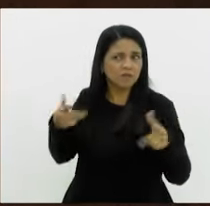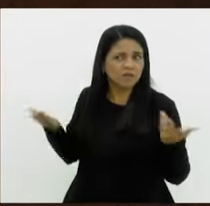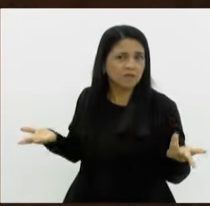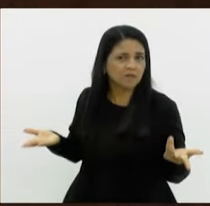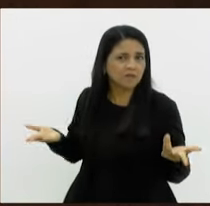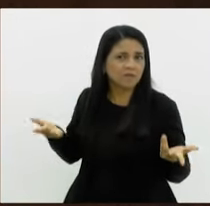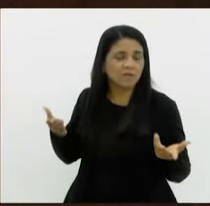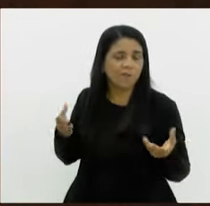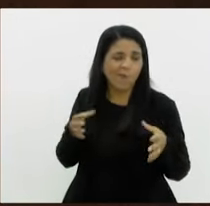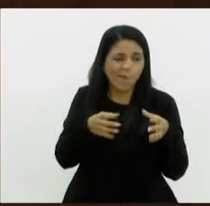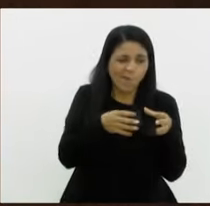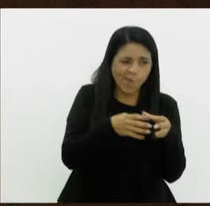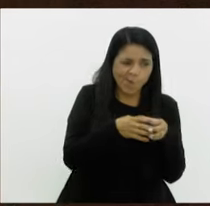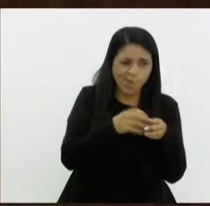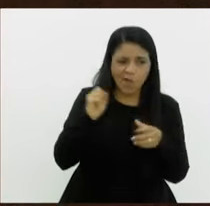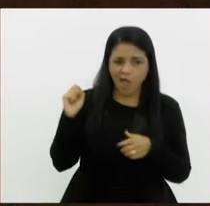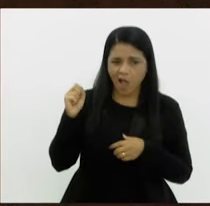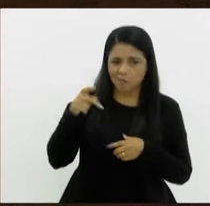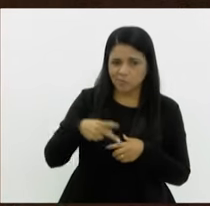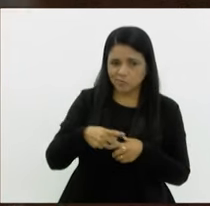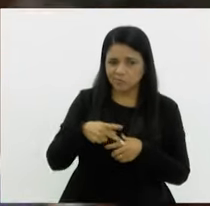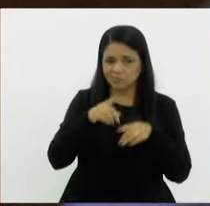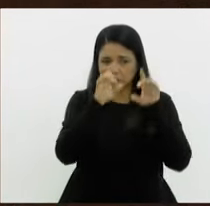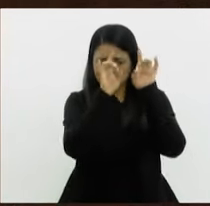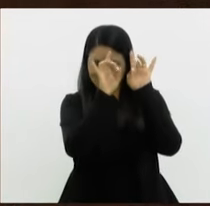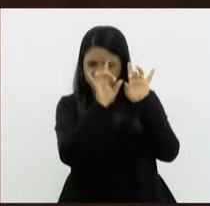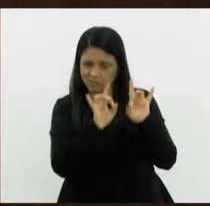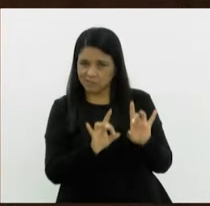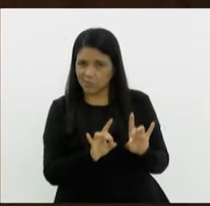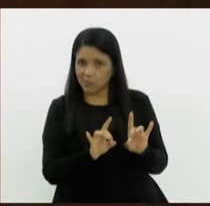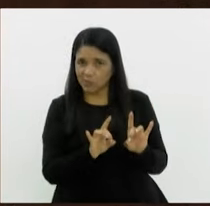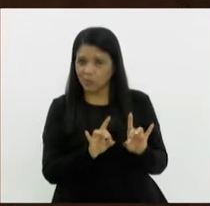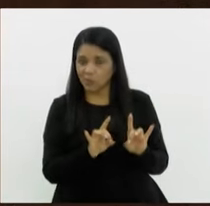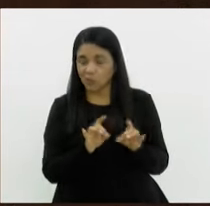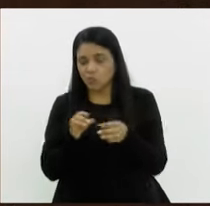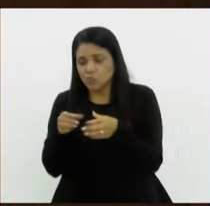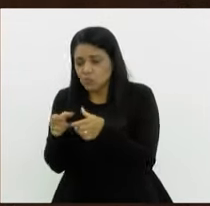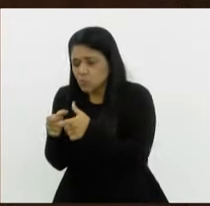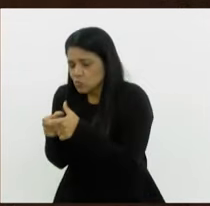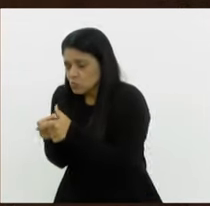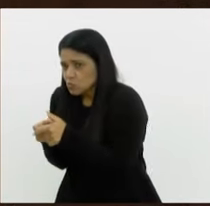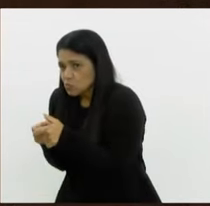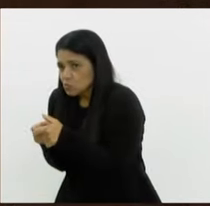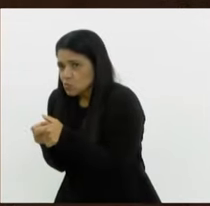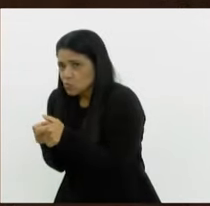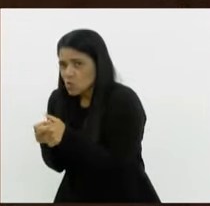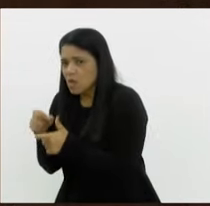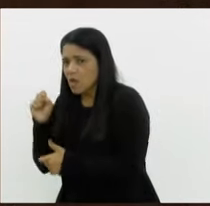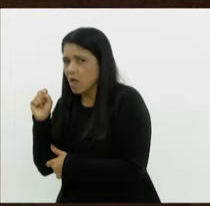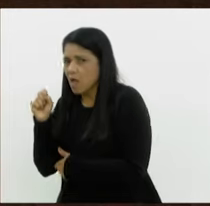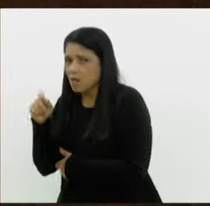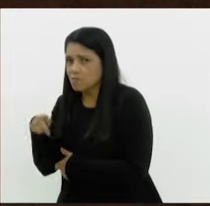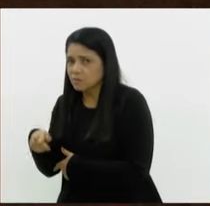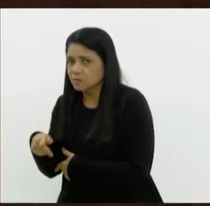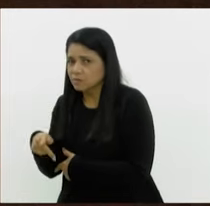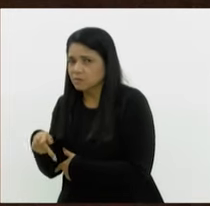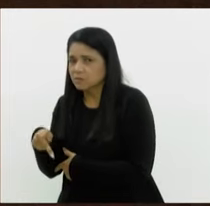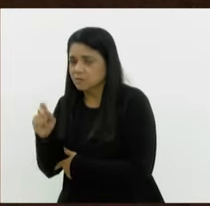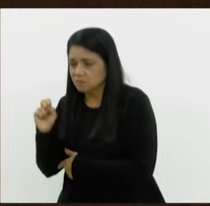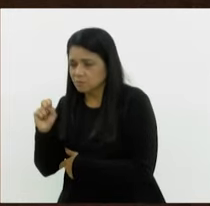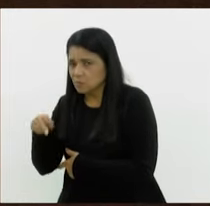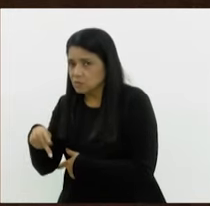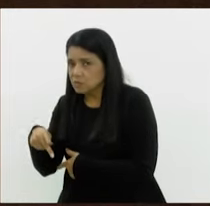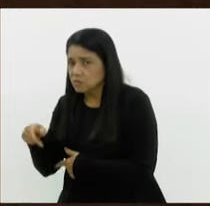Uma parte se aposenta com a aposentadoria especial, a outra parte se aposenta de outro